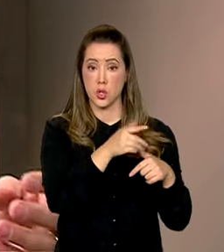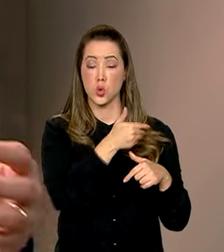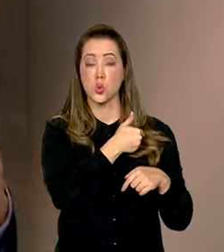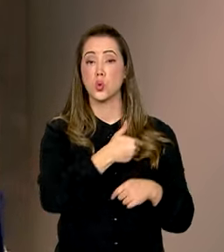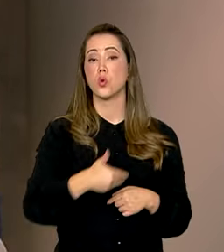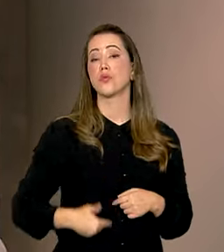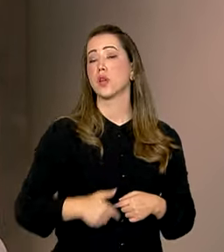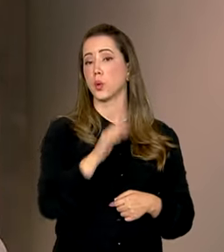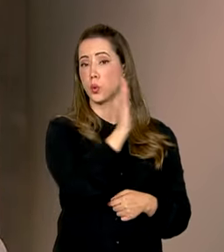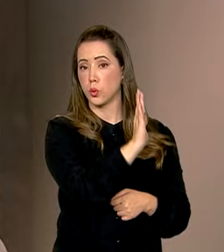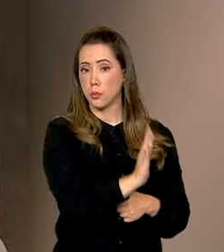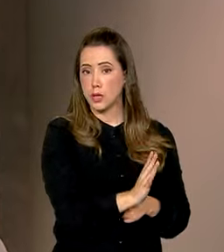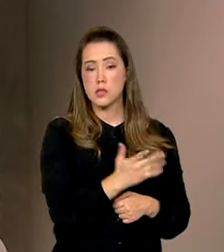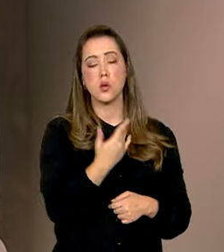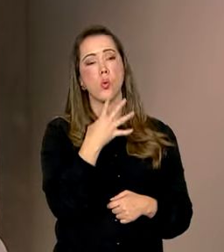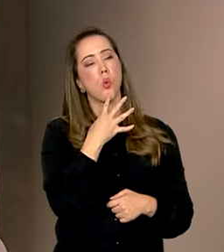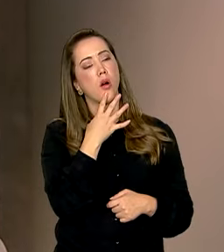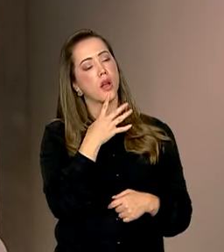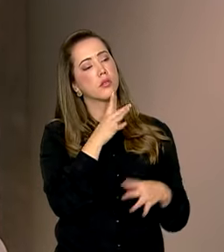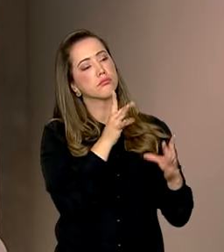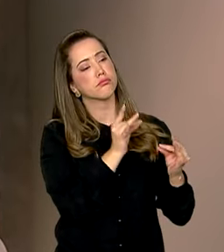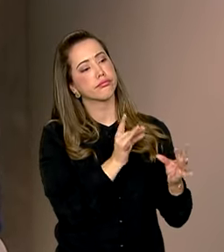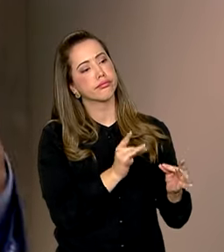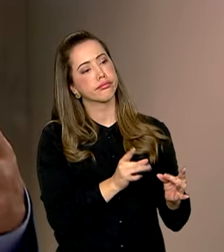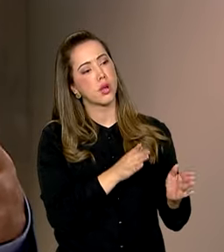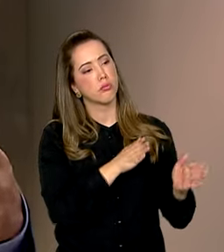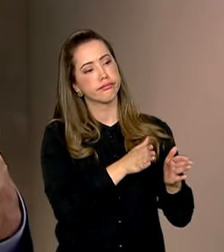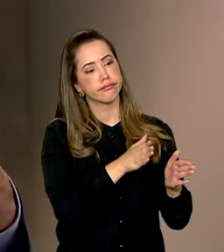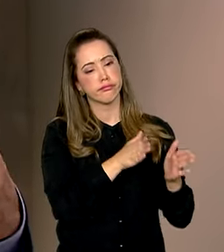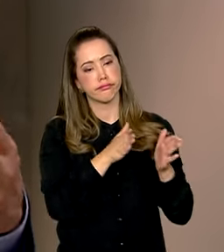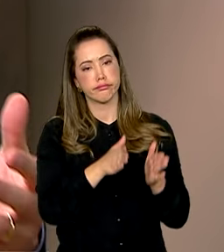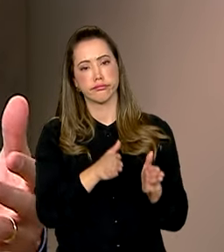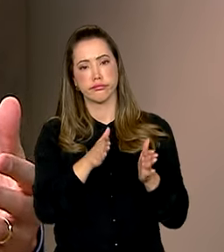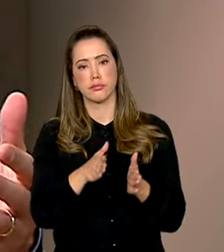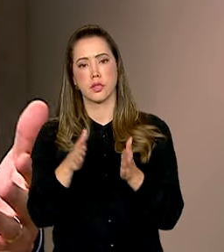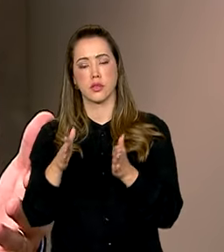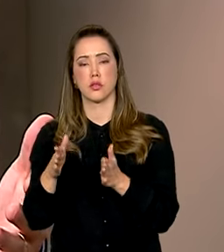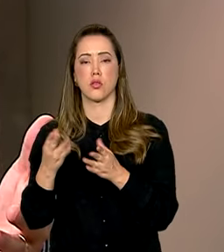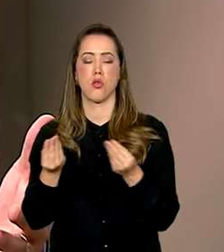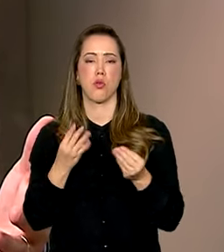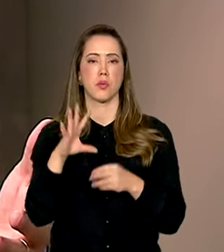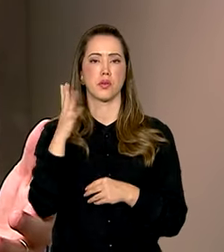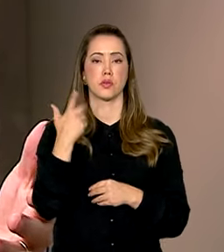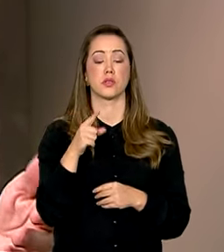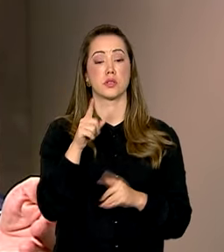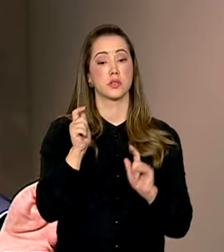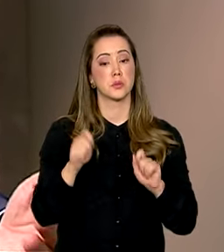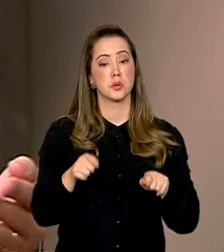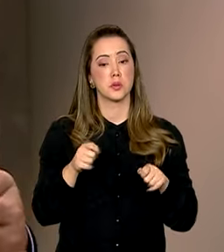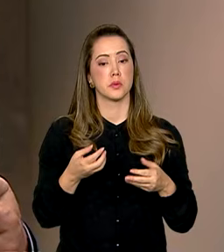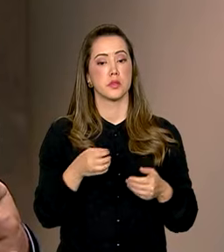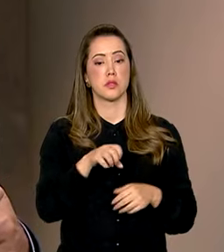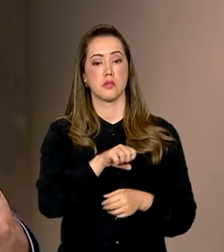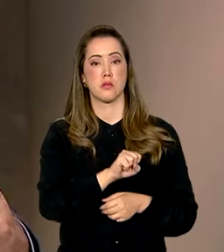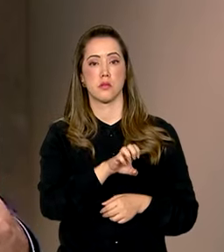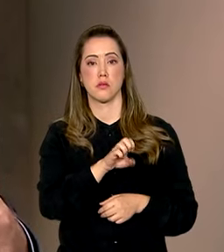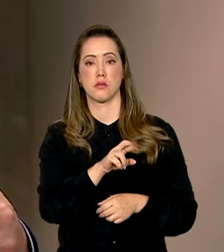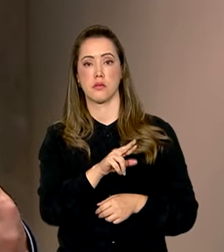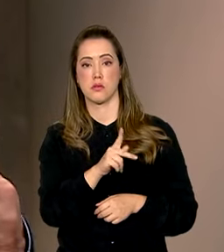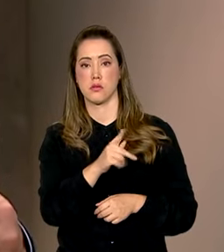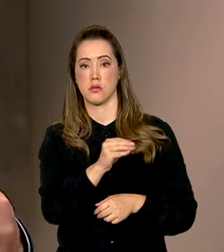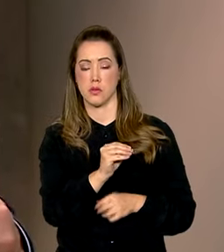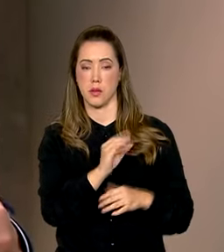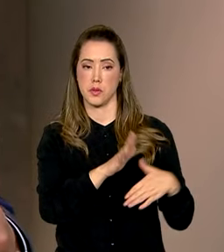seus processos, seus procedimentos, o seu trâmite, como funciona. Isso possibilita ao SERPRO desenvolver